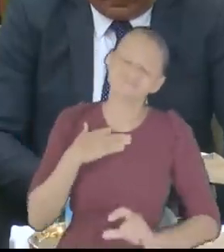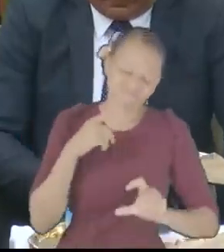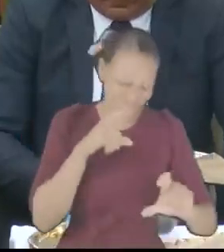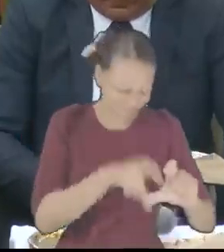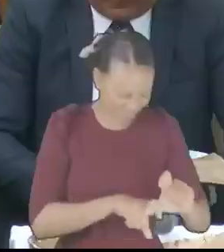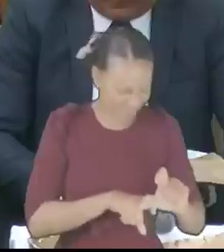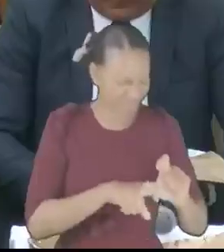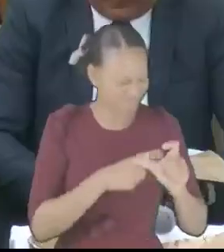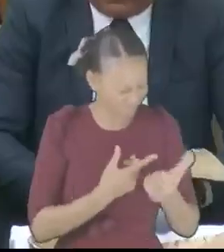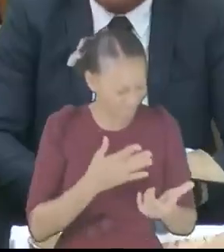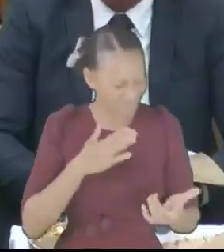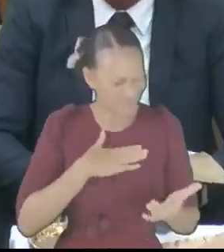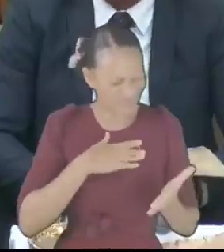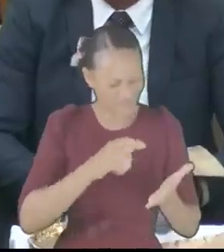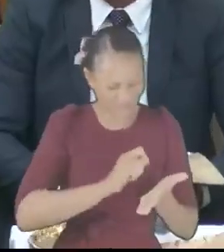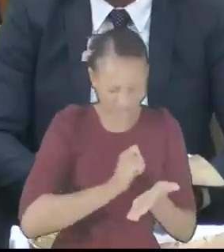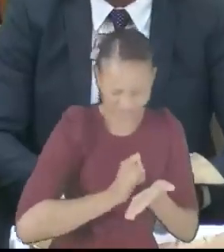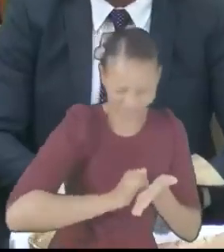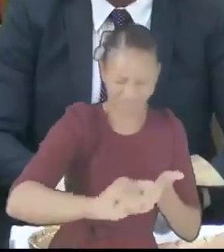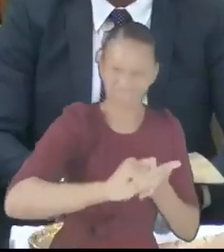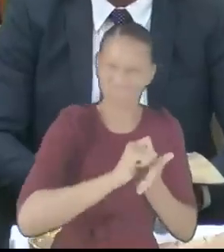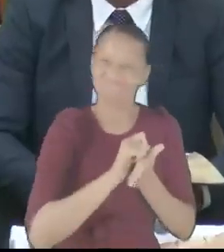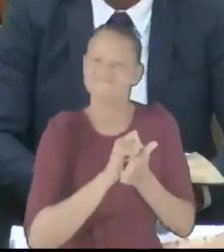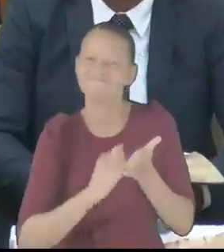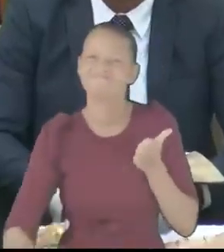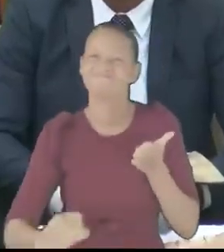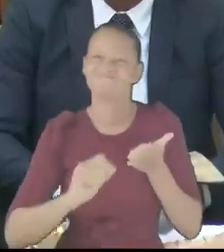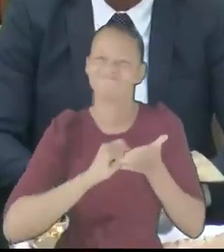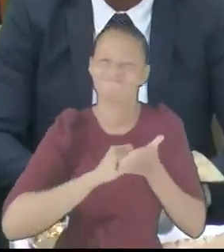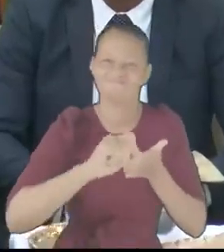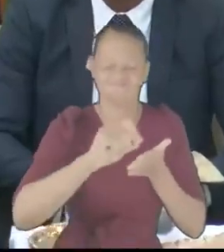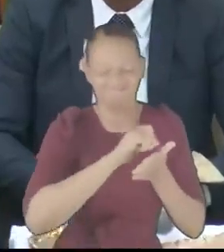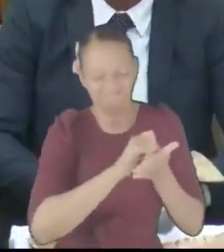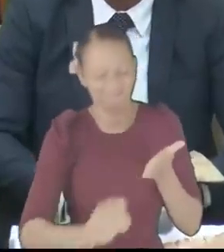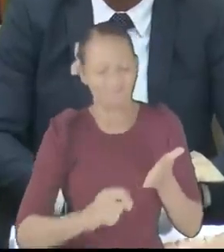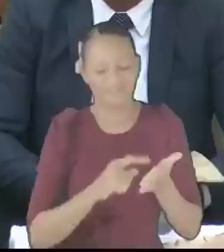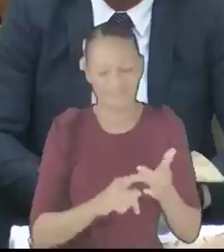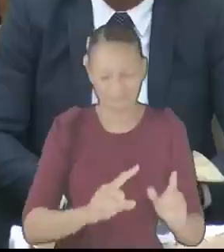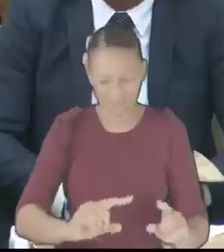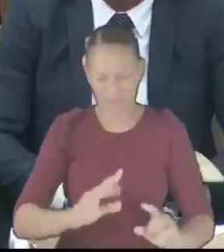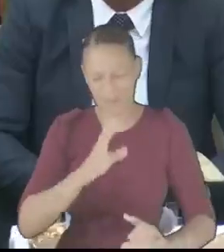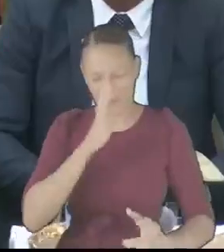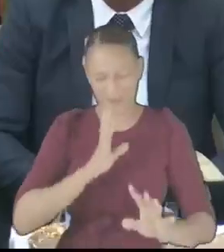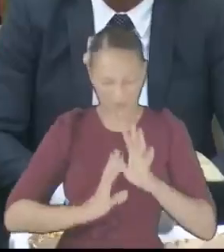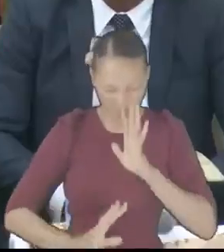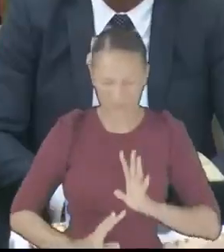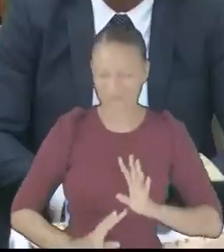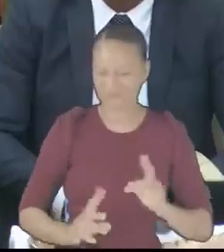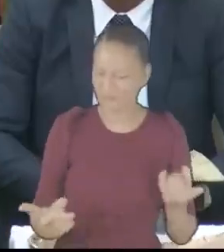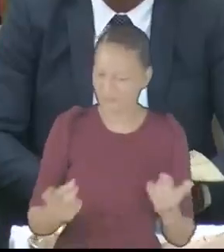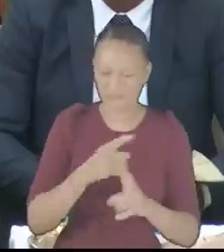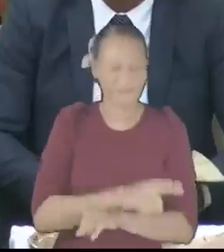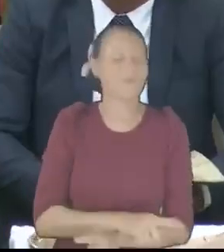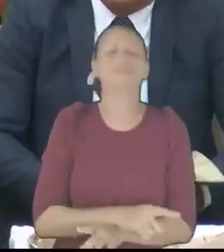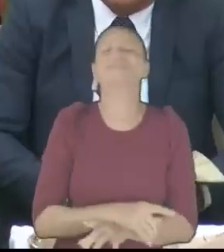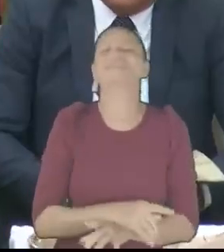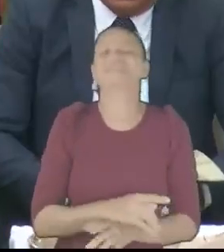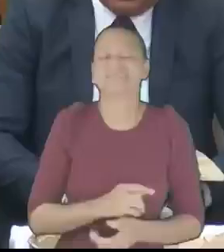foi riscada. A cédula que me era contrária foi riscada na cruz do